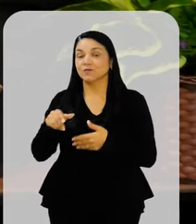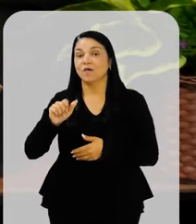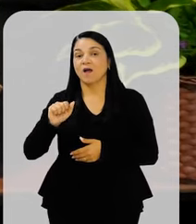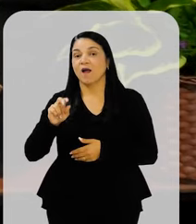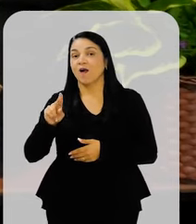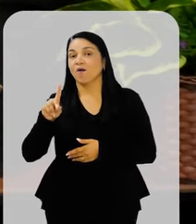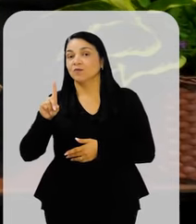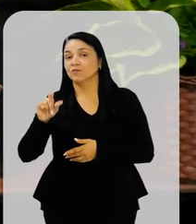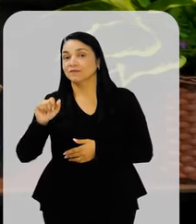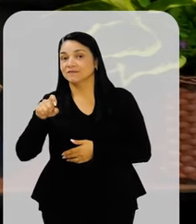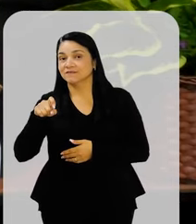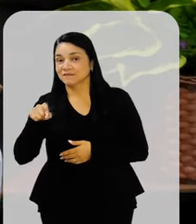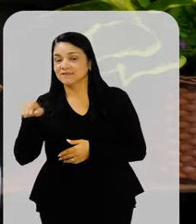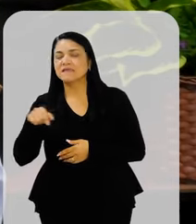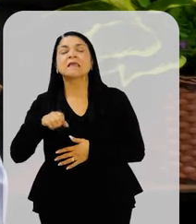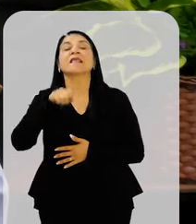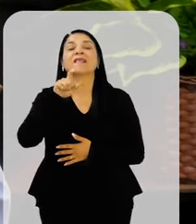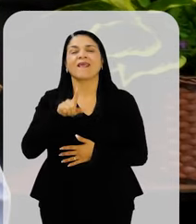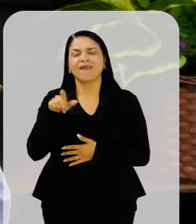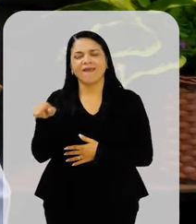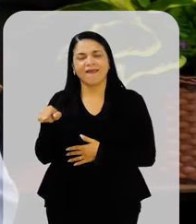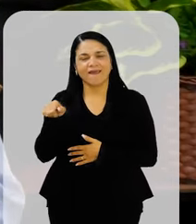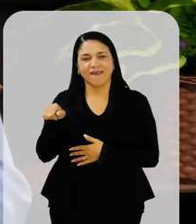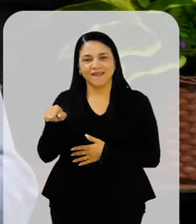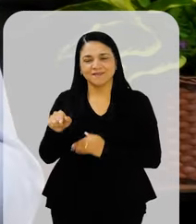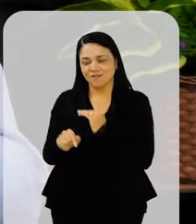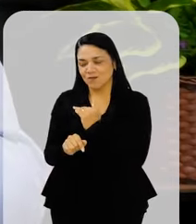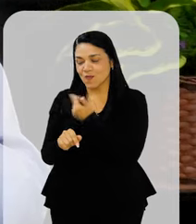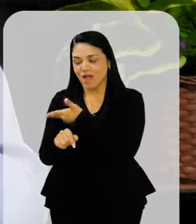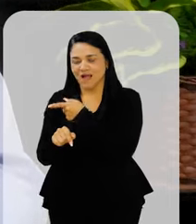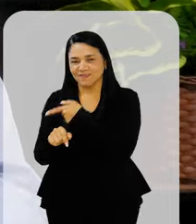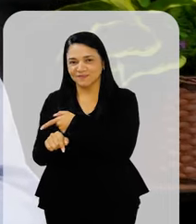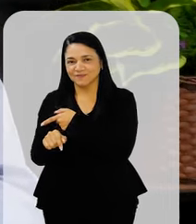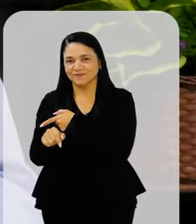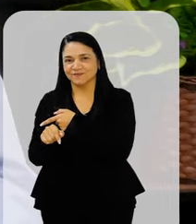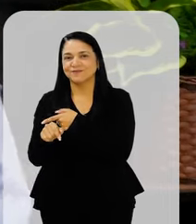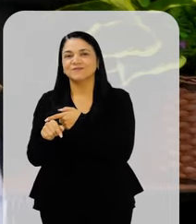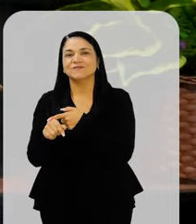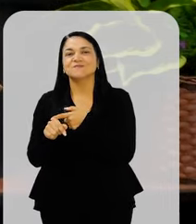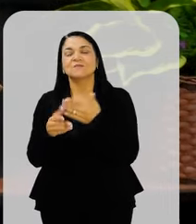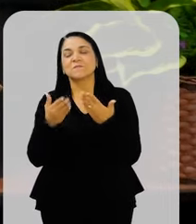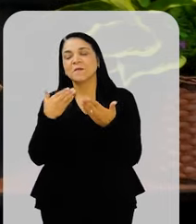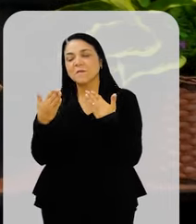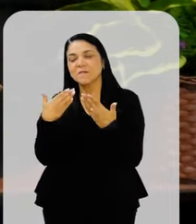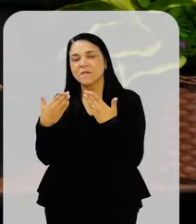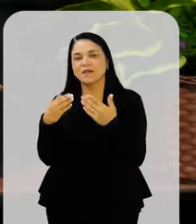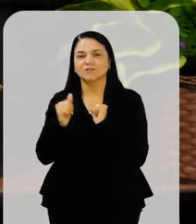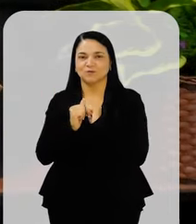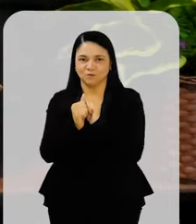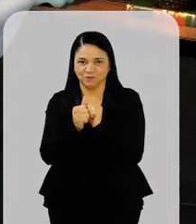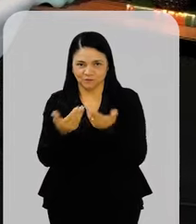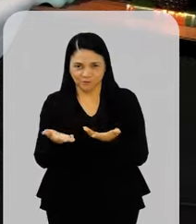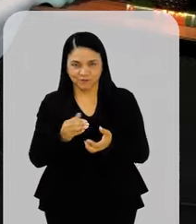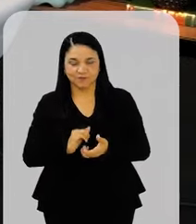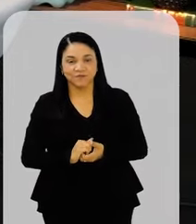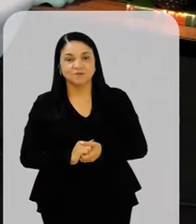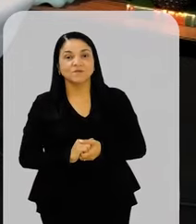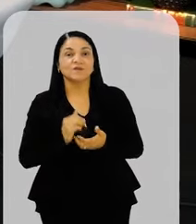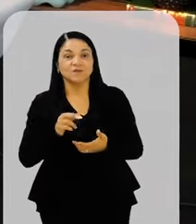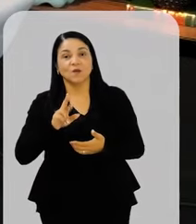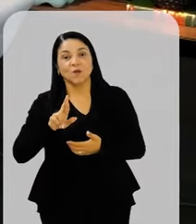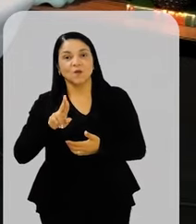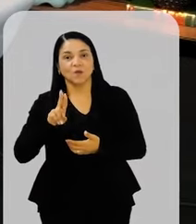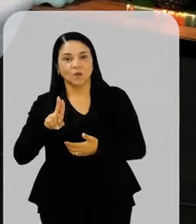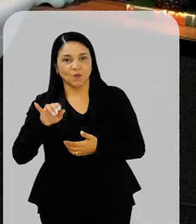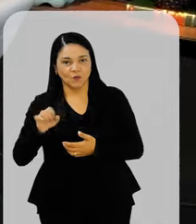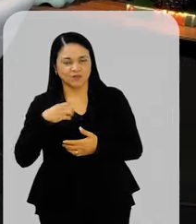Audax. Quem é esse convidado que está ao seu lado para poder papear com a gente? Ô, Rui,